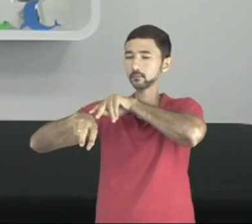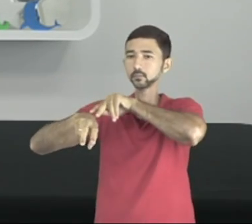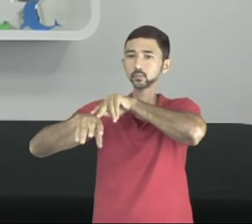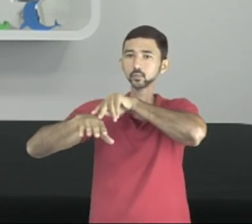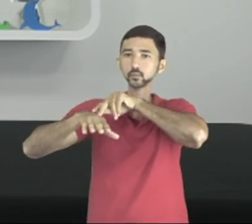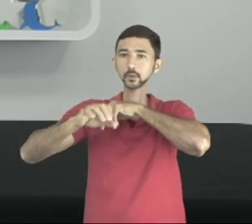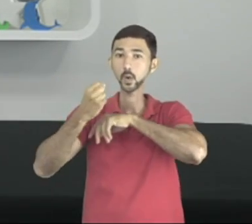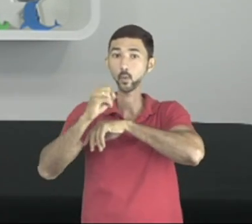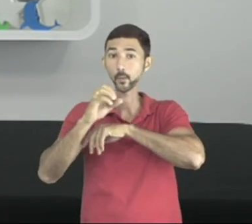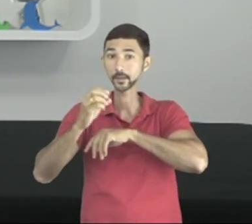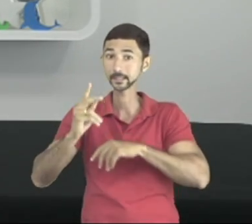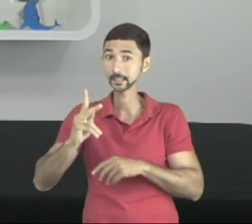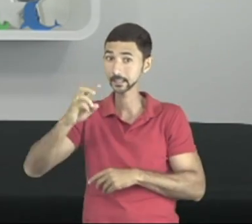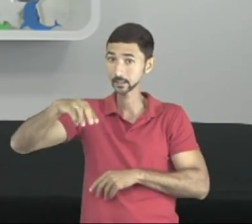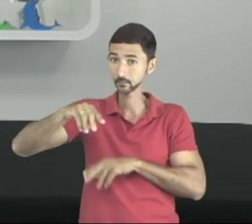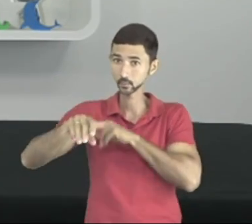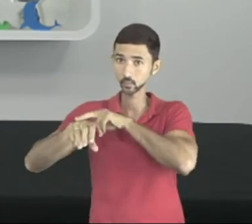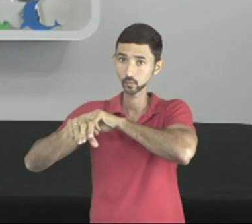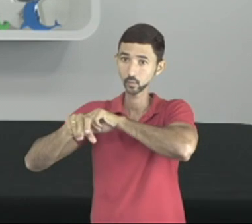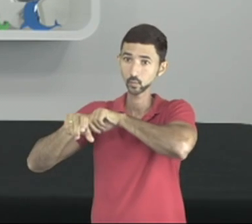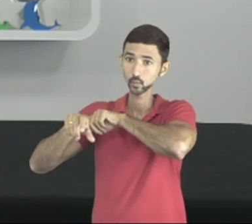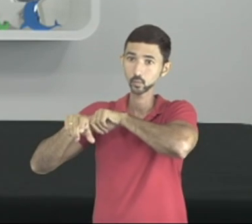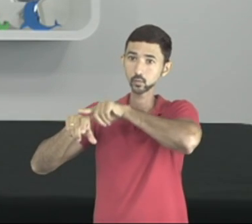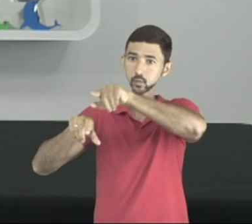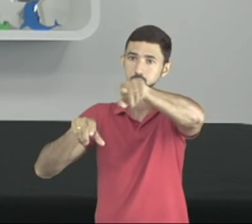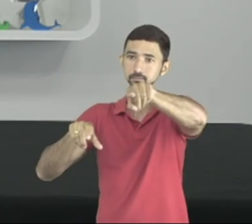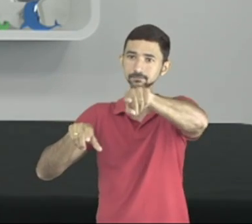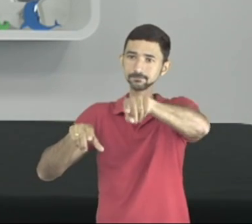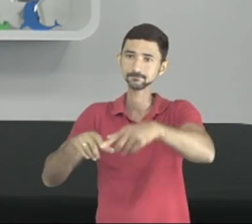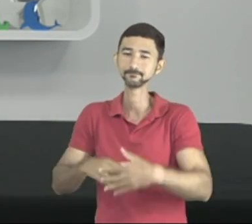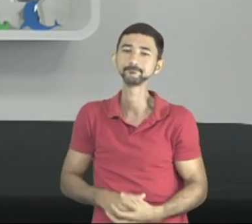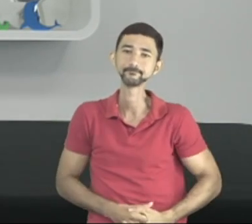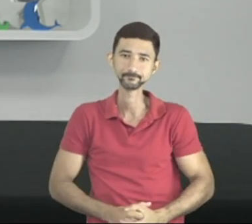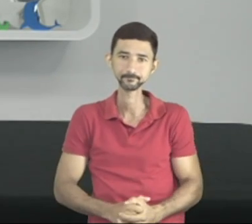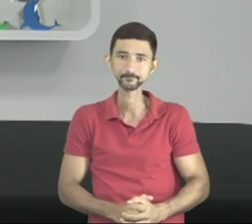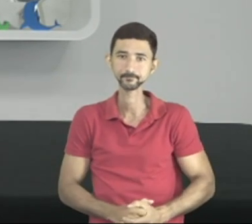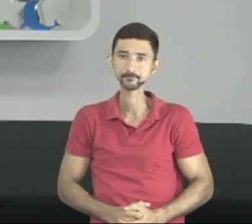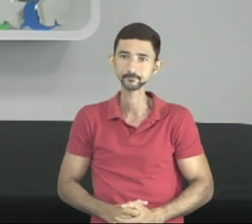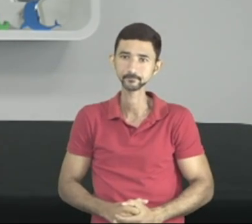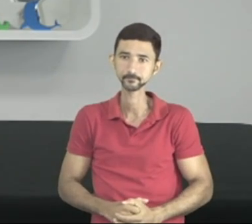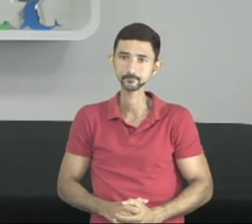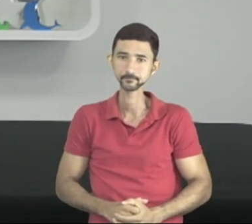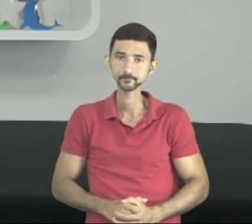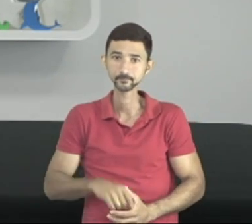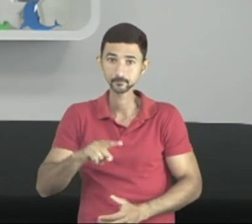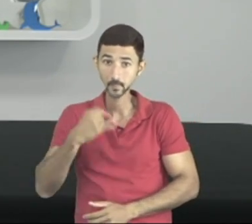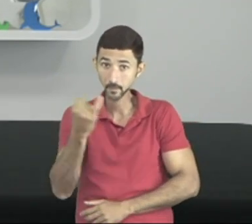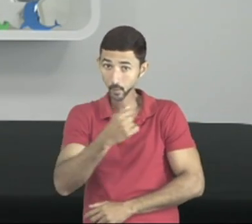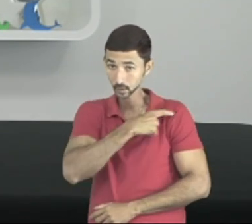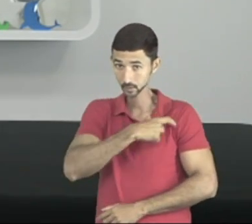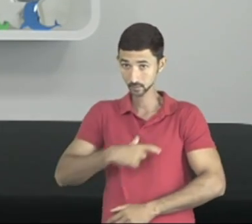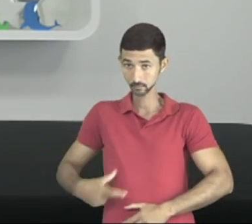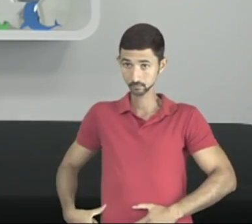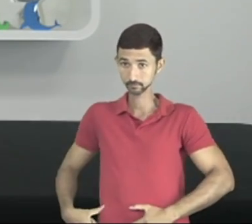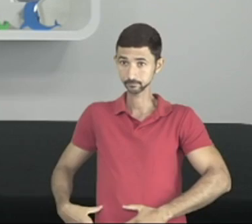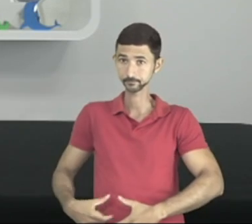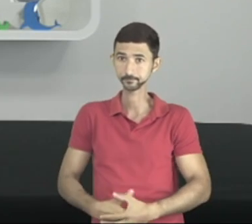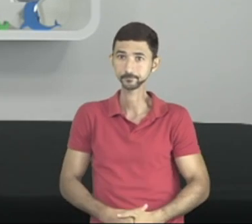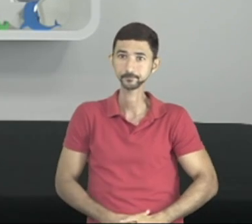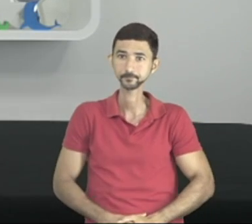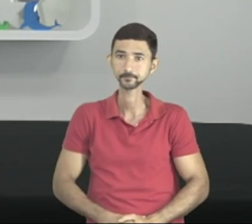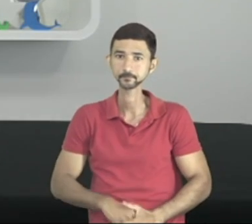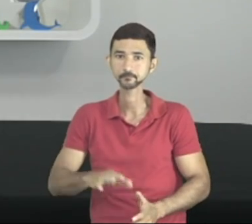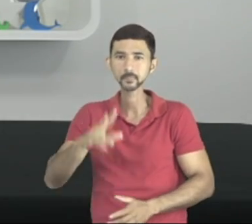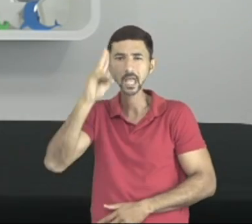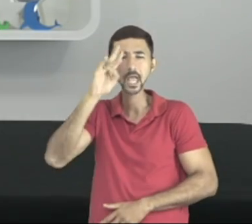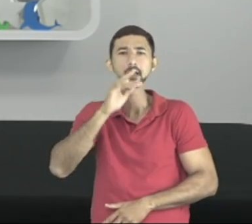carro vinha 80, você continua com 80, você vai embora pelo vidro da frente. Então essa é a importância do cinto de segurança. Olha a história